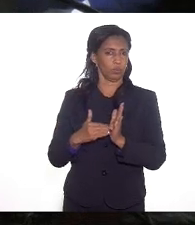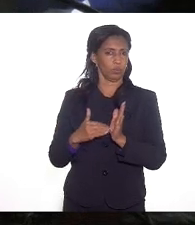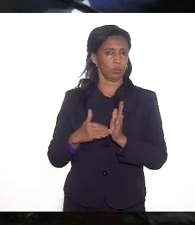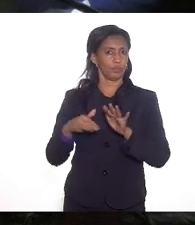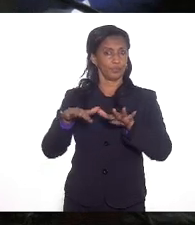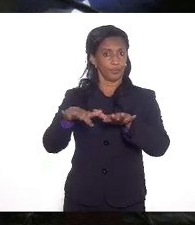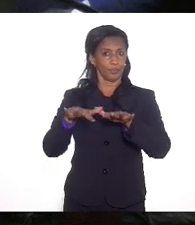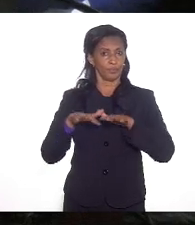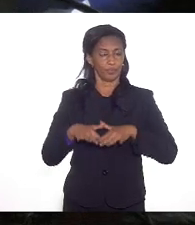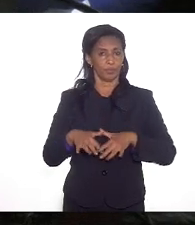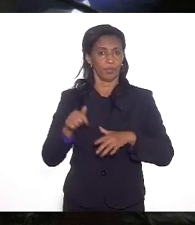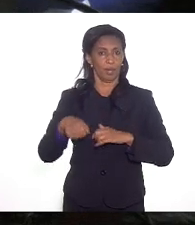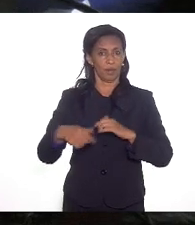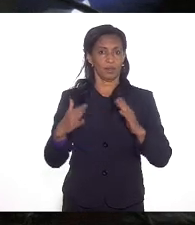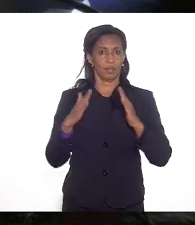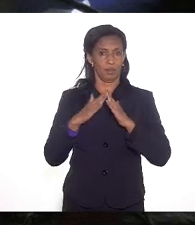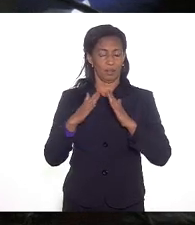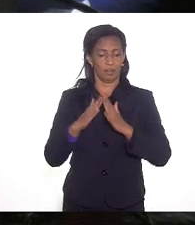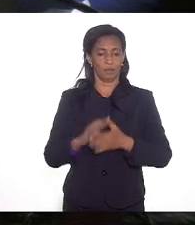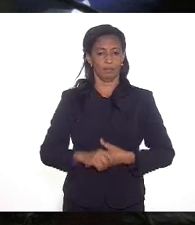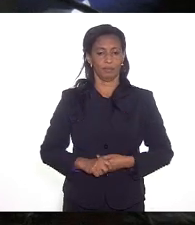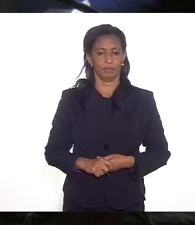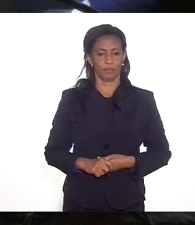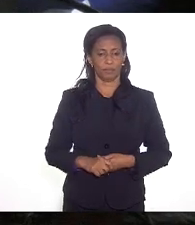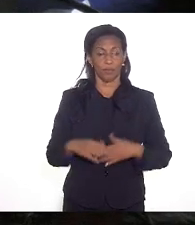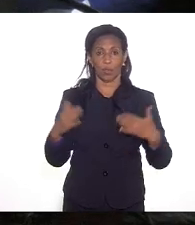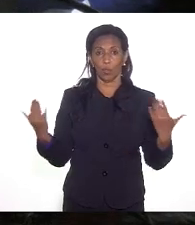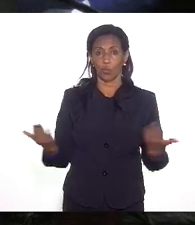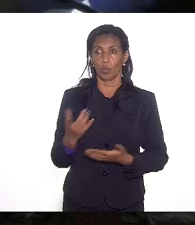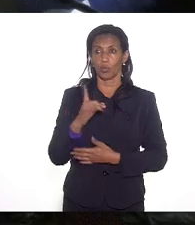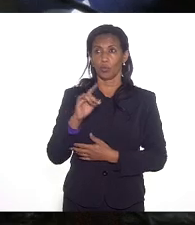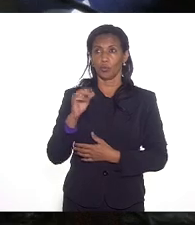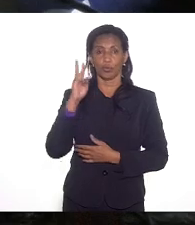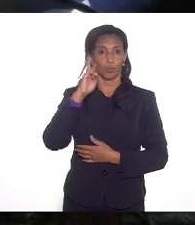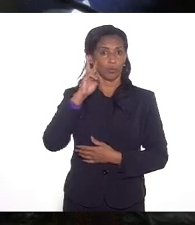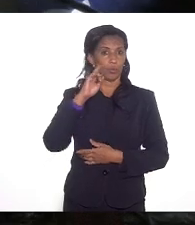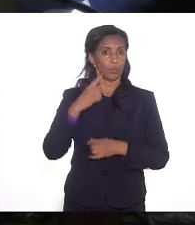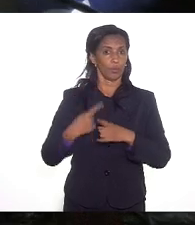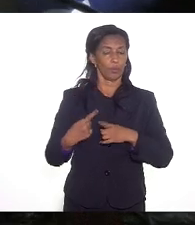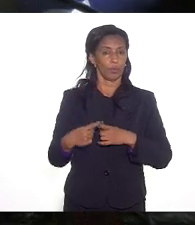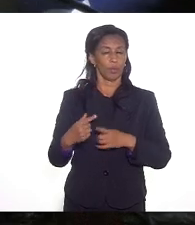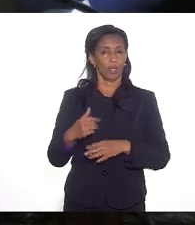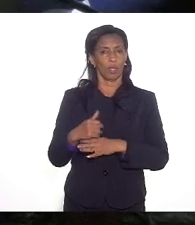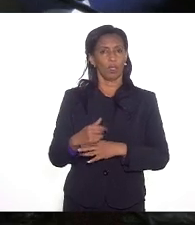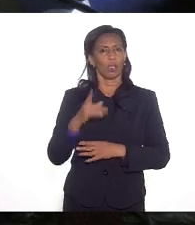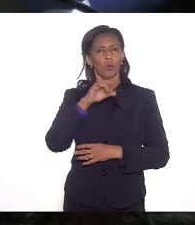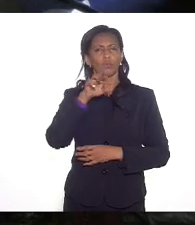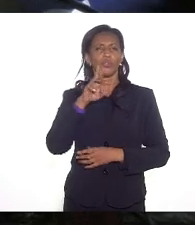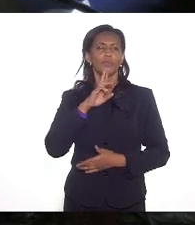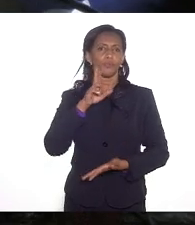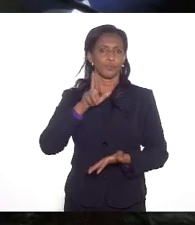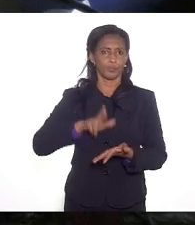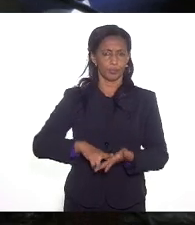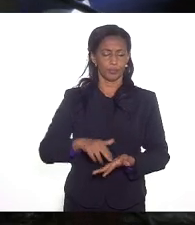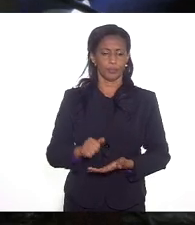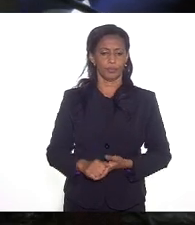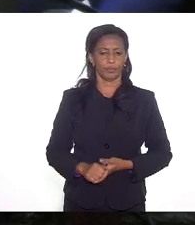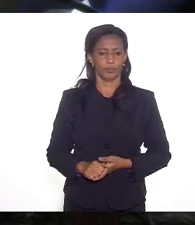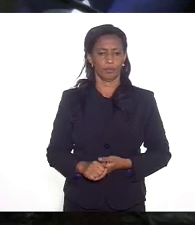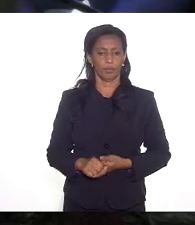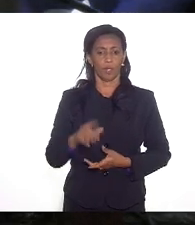uma sessão aqui nessa casa hoje é um dia histórico porque um dia de reconhecimento